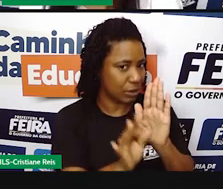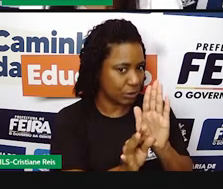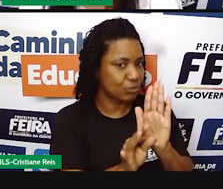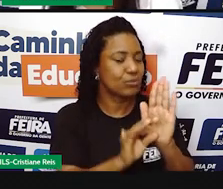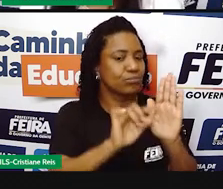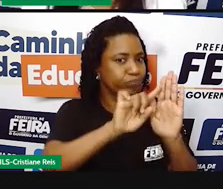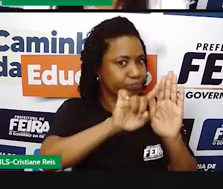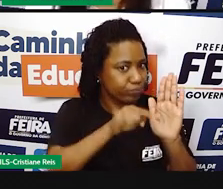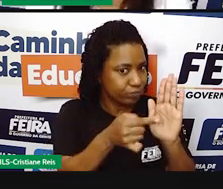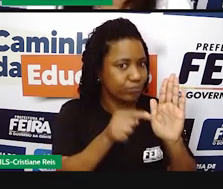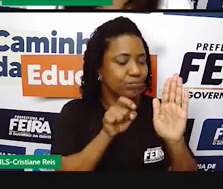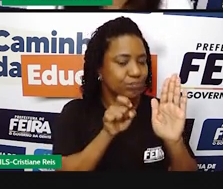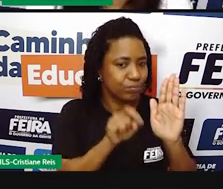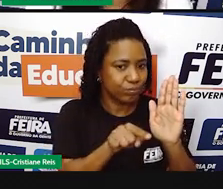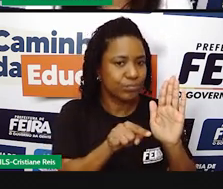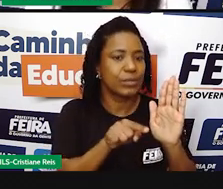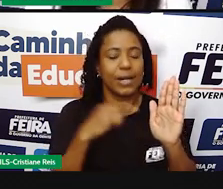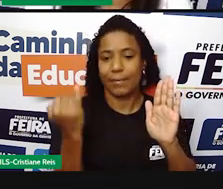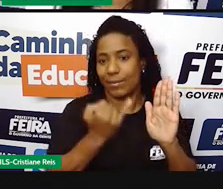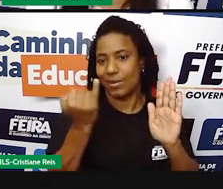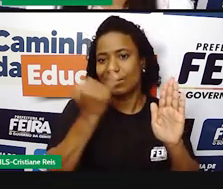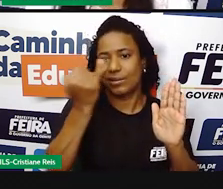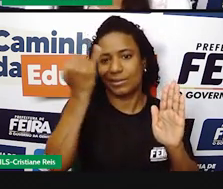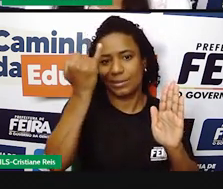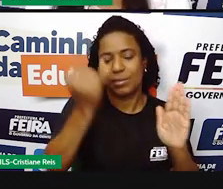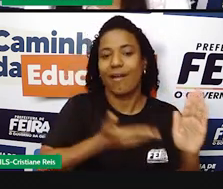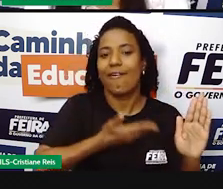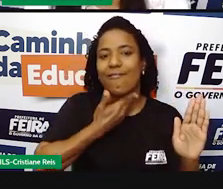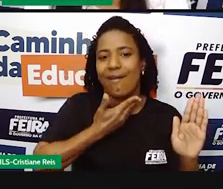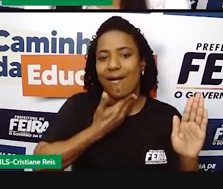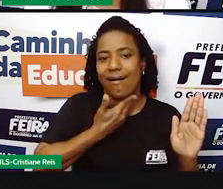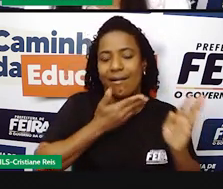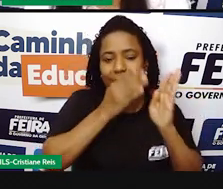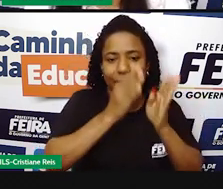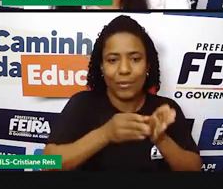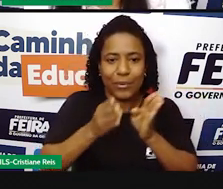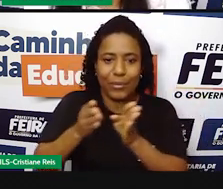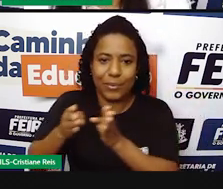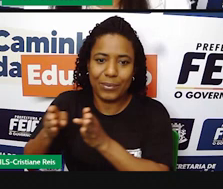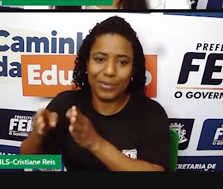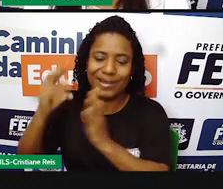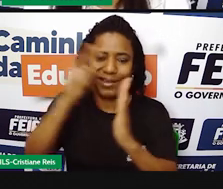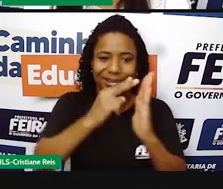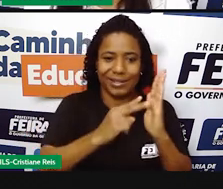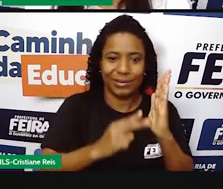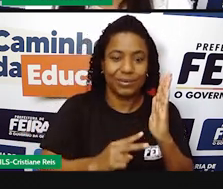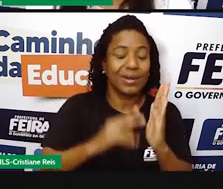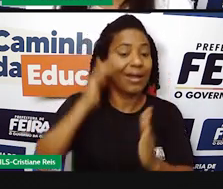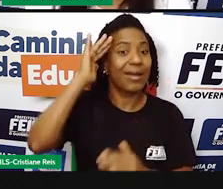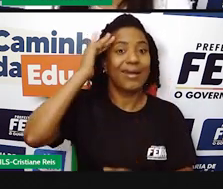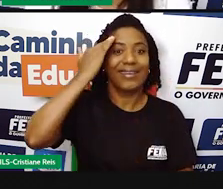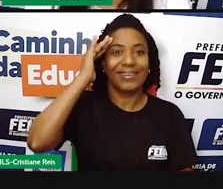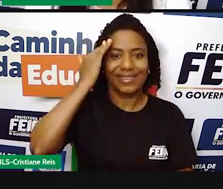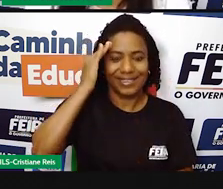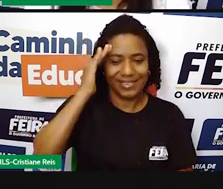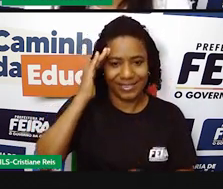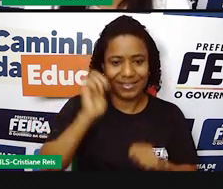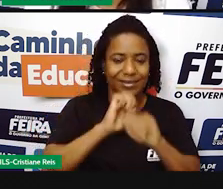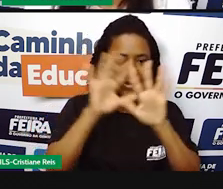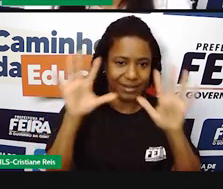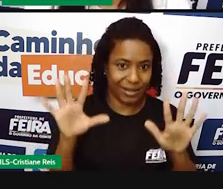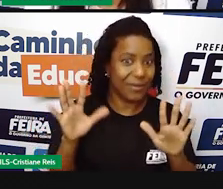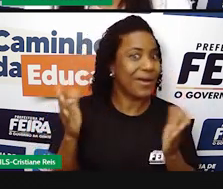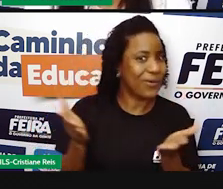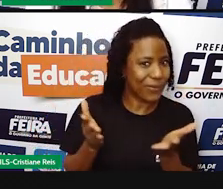para organizar a fala e também para organizar o nosso entendimento. Então, eu dei continuidade agora, né, com a